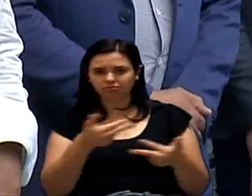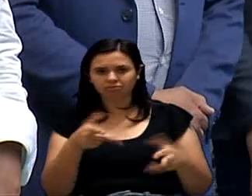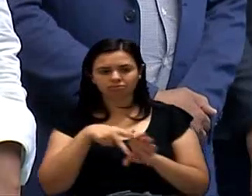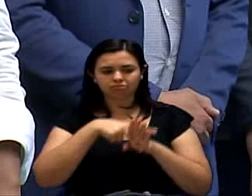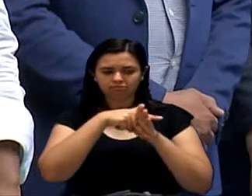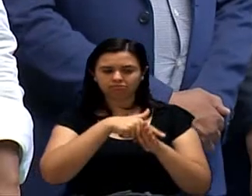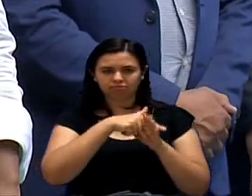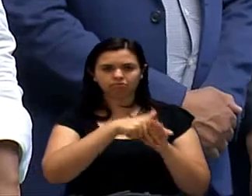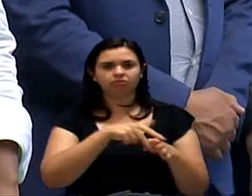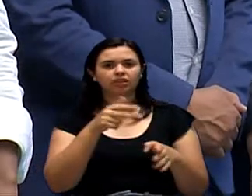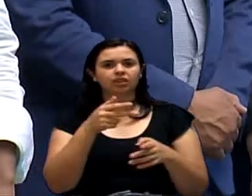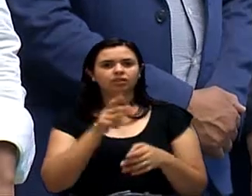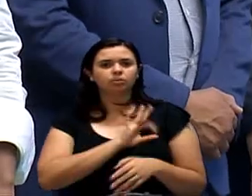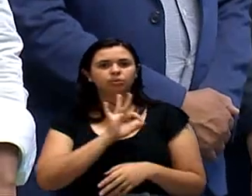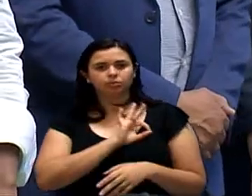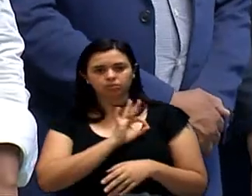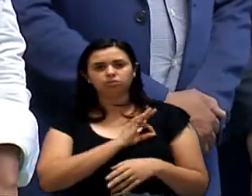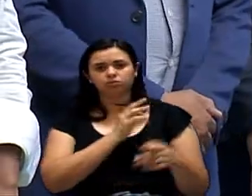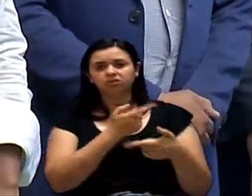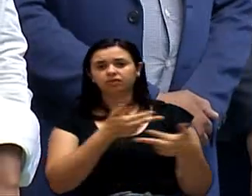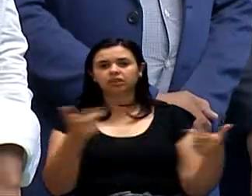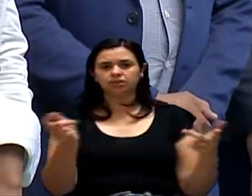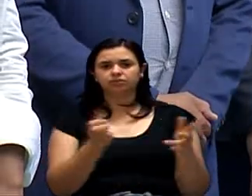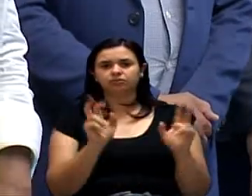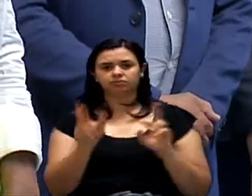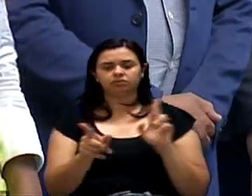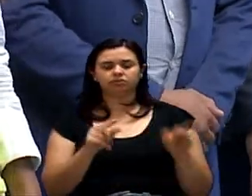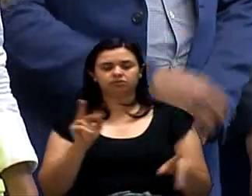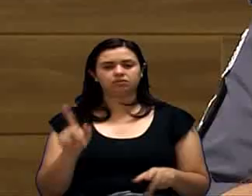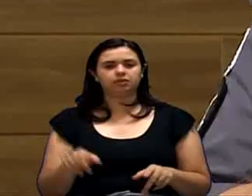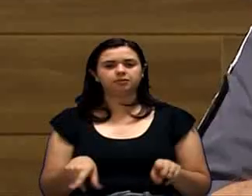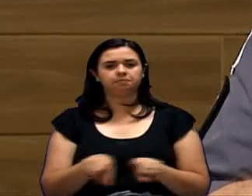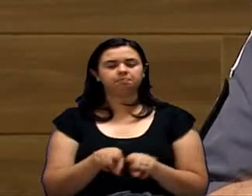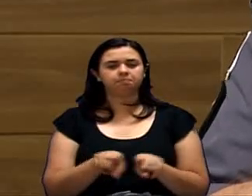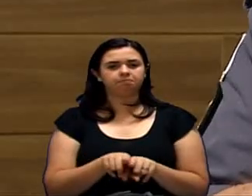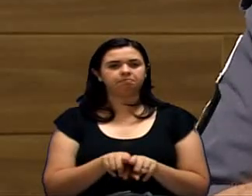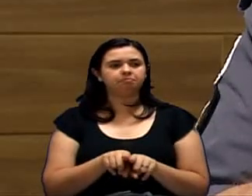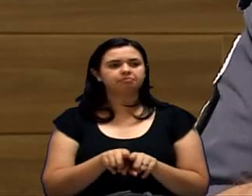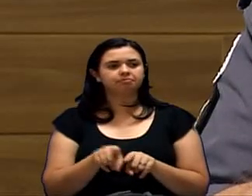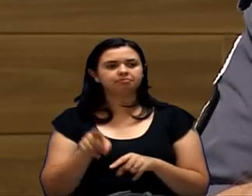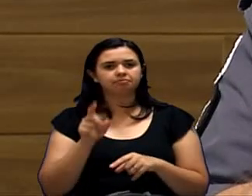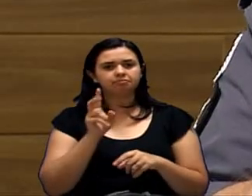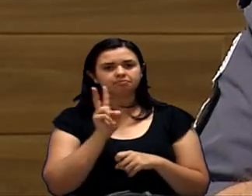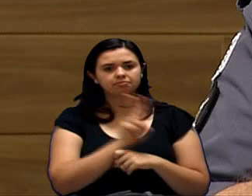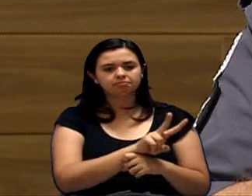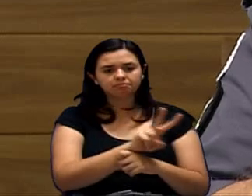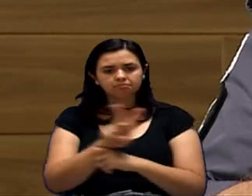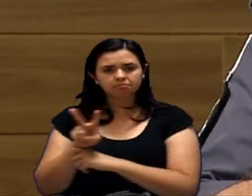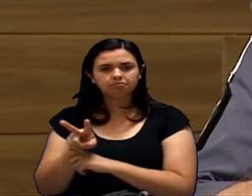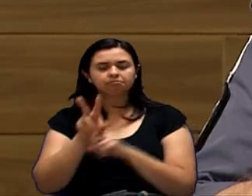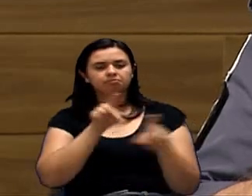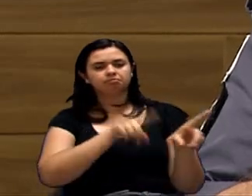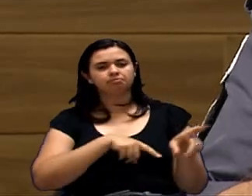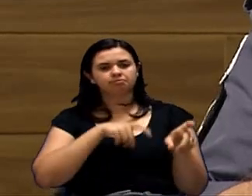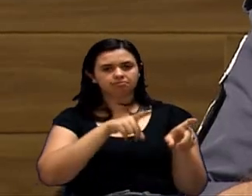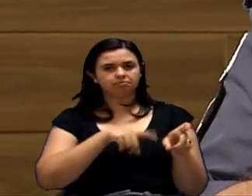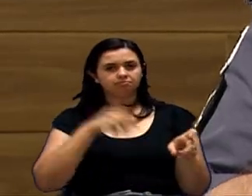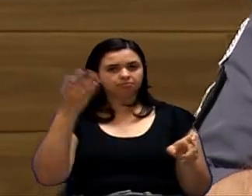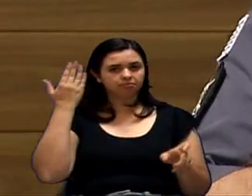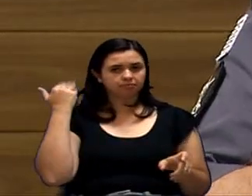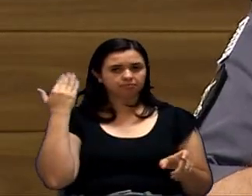cavalaria, diversos segmentos, né? E, não menos importante, a ronda rural. A ronda rural aqui no município, ela existia, mas